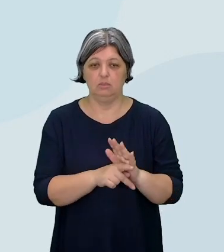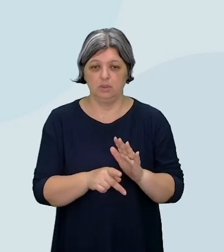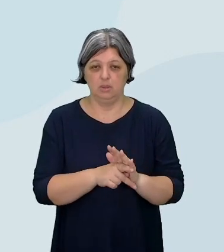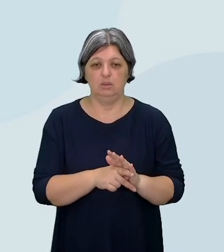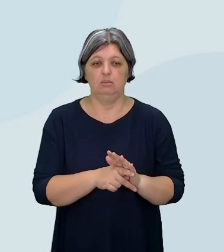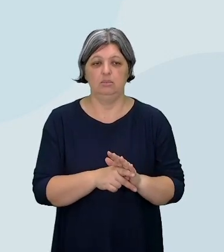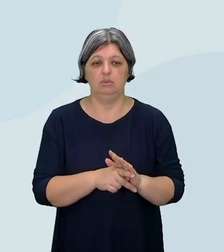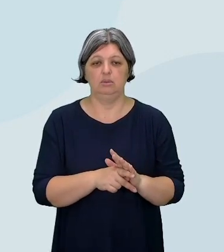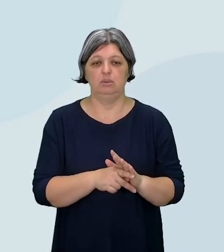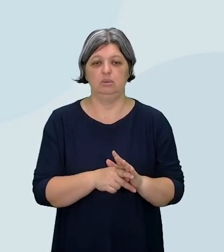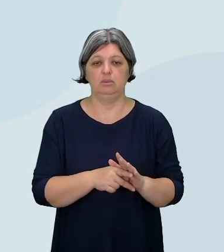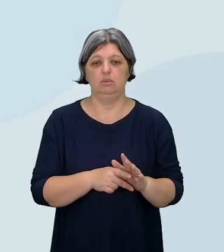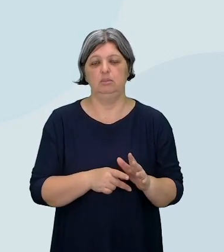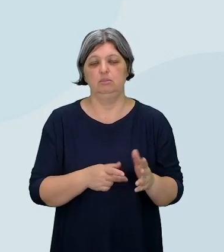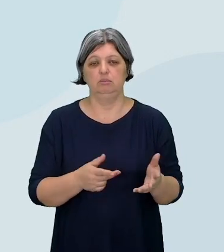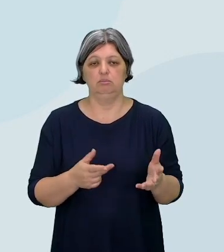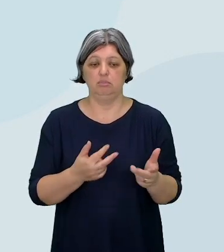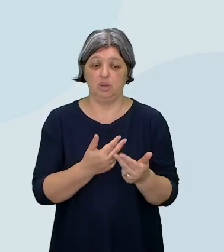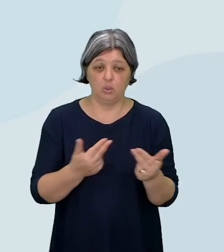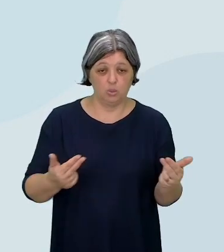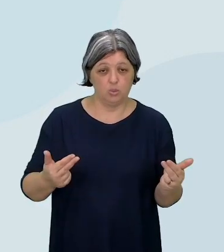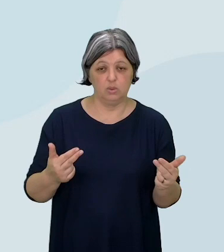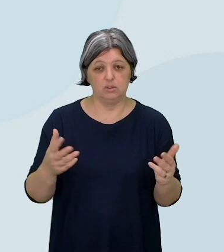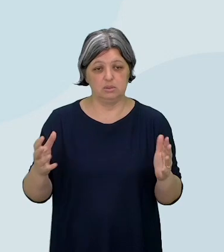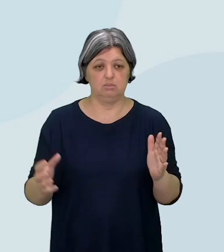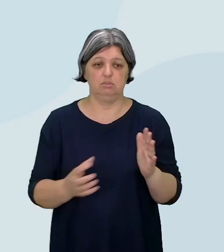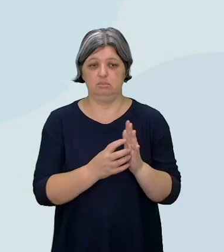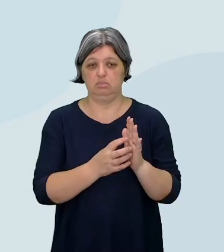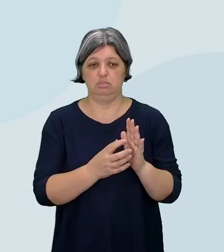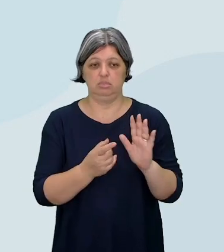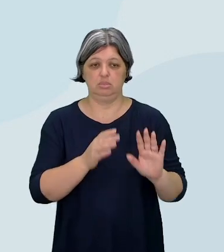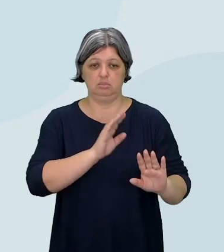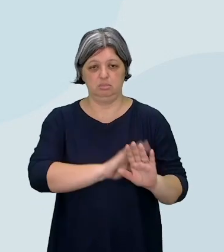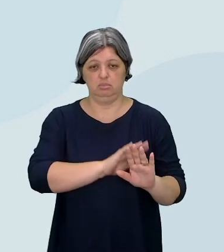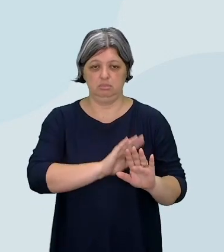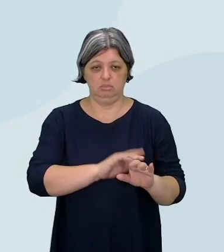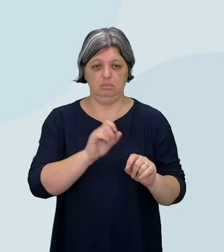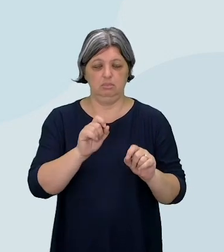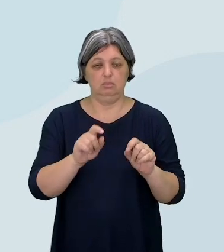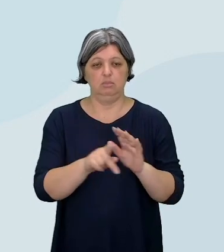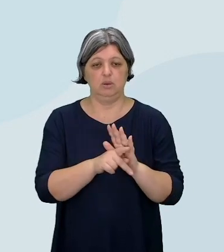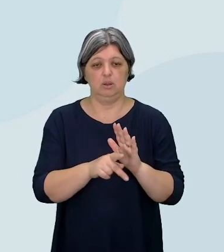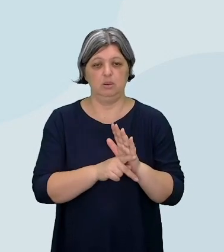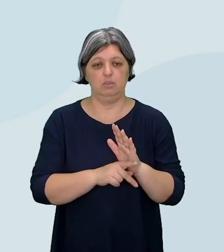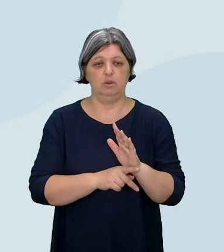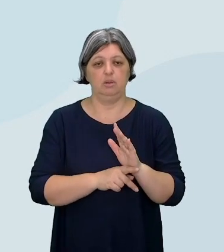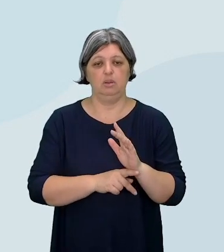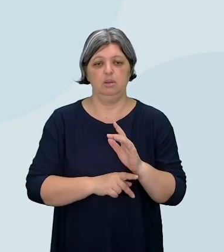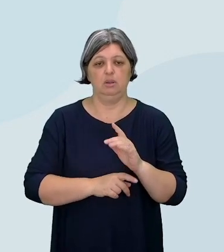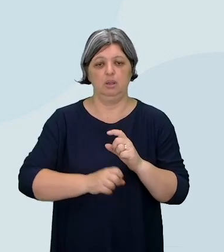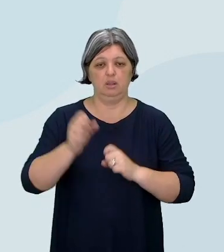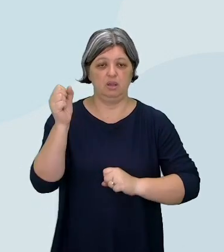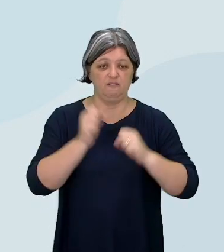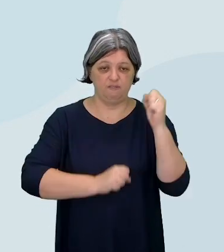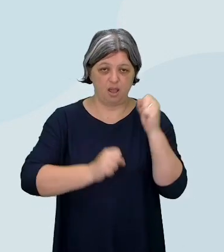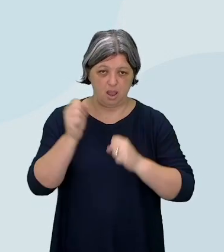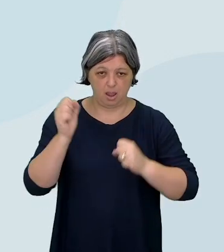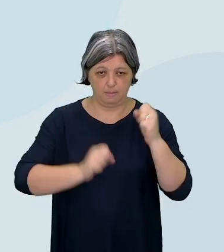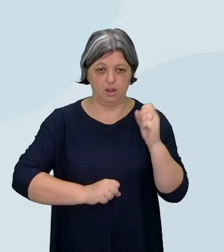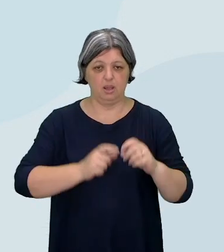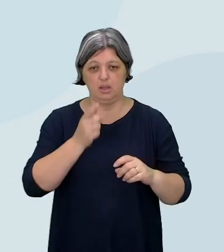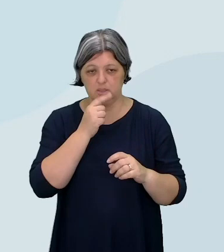de um efeito indireto provocado pelo funcionamento da hidrelétrica Tucuruí, construída